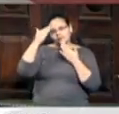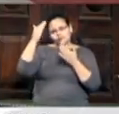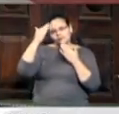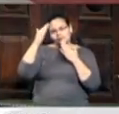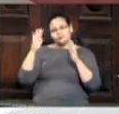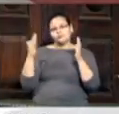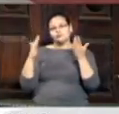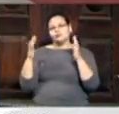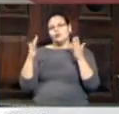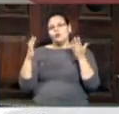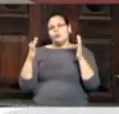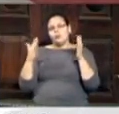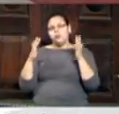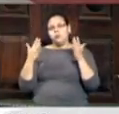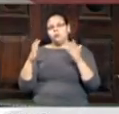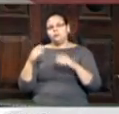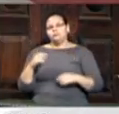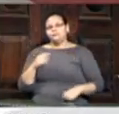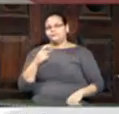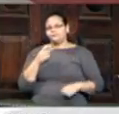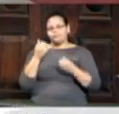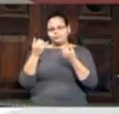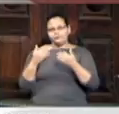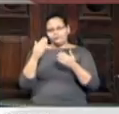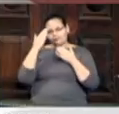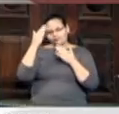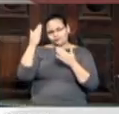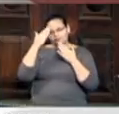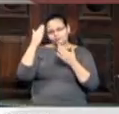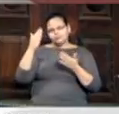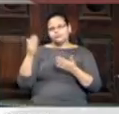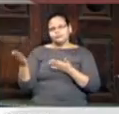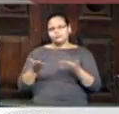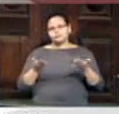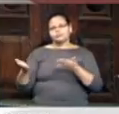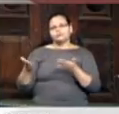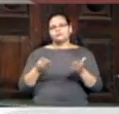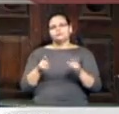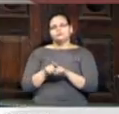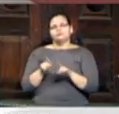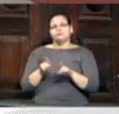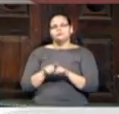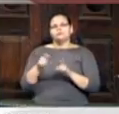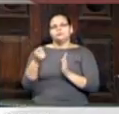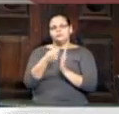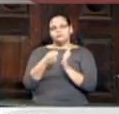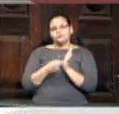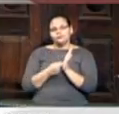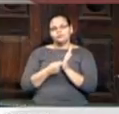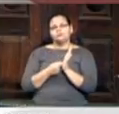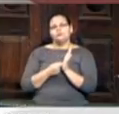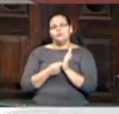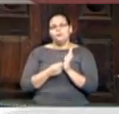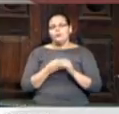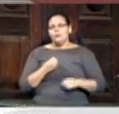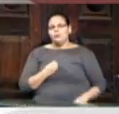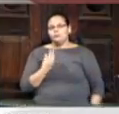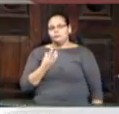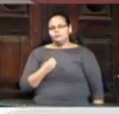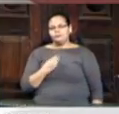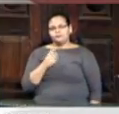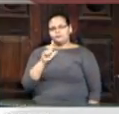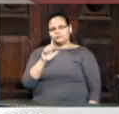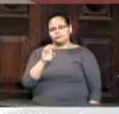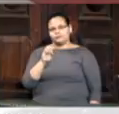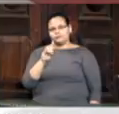professor Gilberto Ramos, pelas suas palavras. Convido também a escritora e poeta Leda Selma